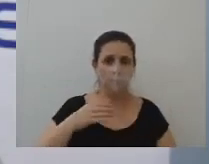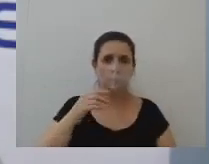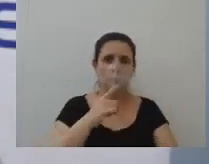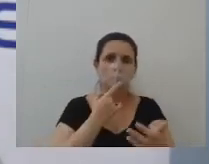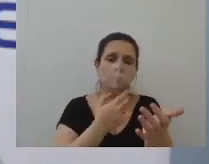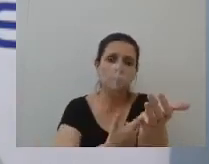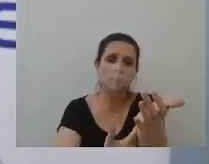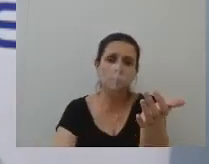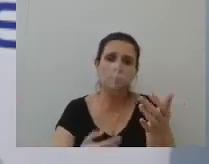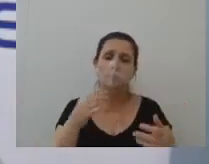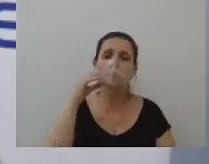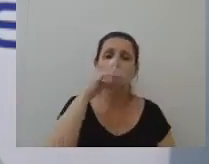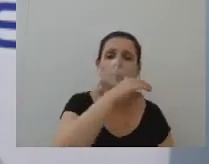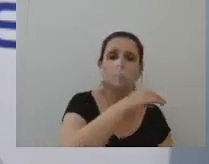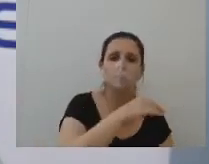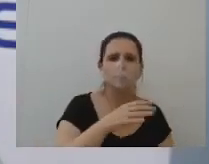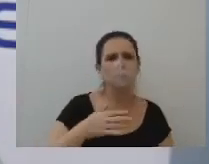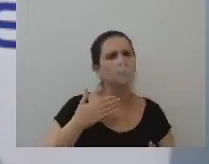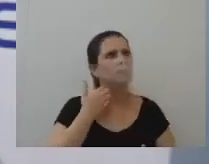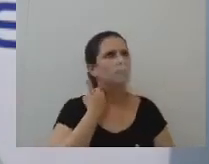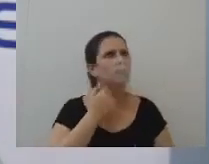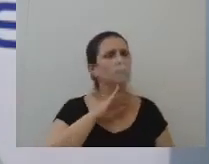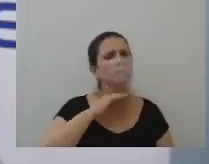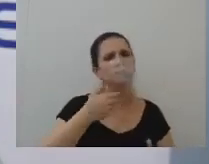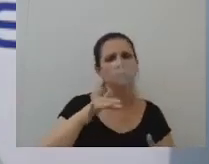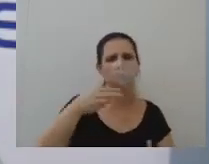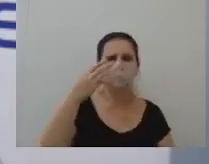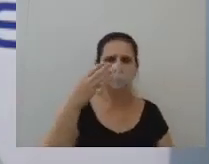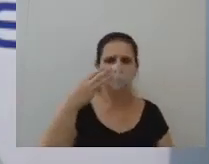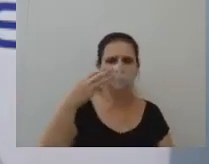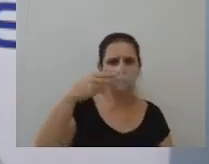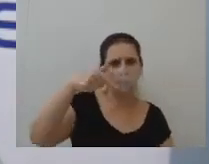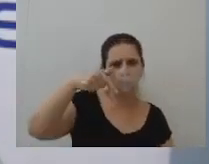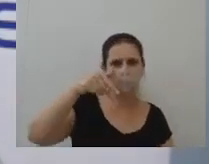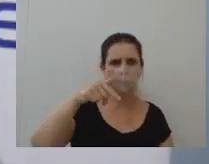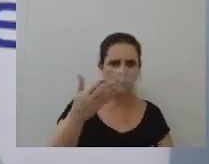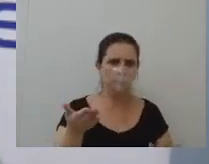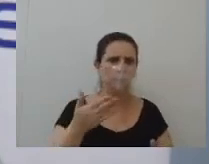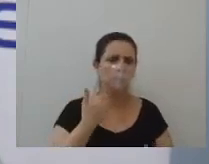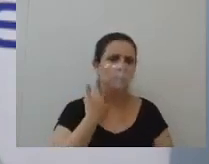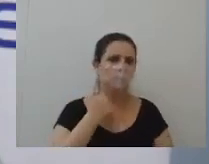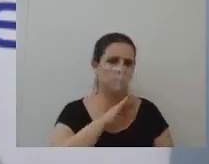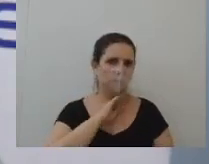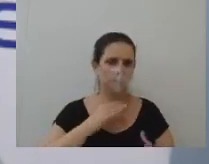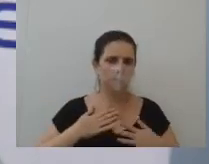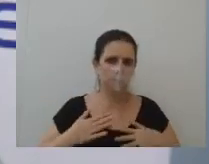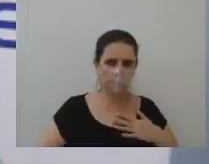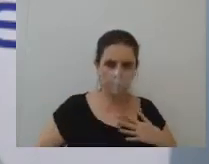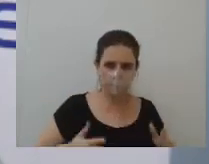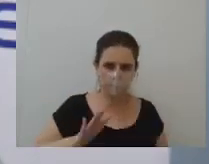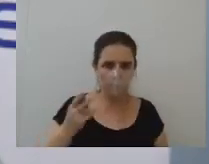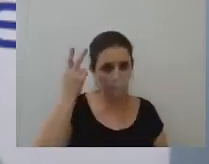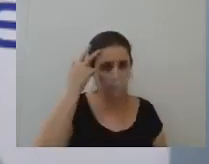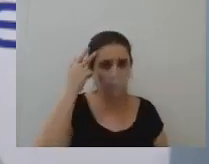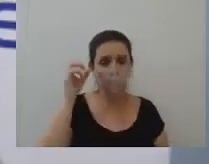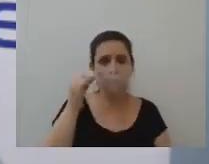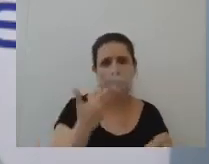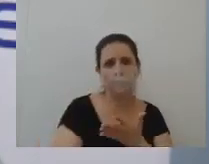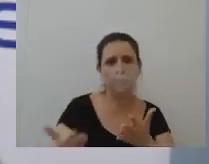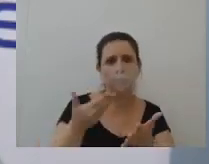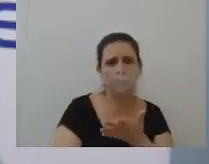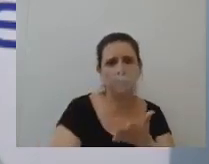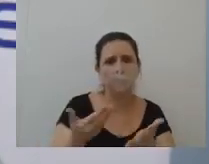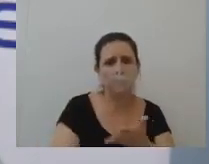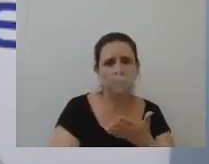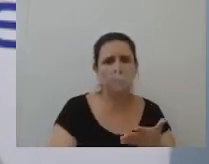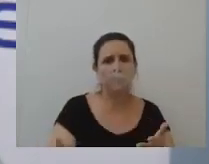de 37 graus Celsius. E a gente quer conservar em 37 graus Celsius. Então, se você começar a perder calor